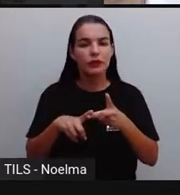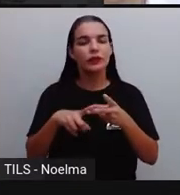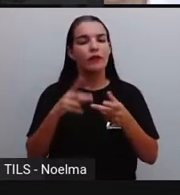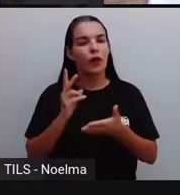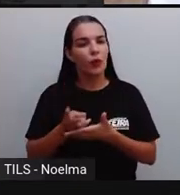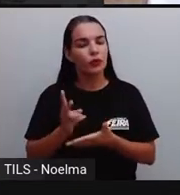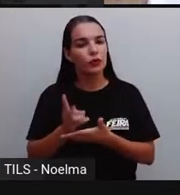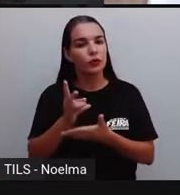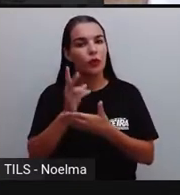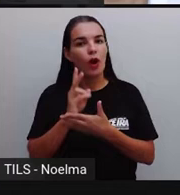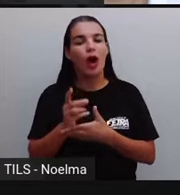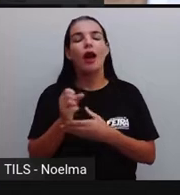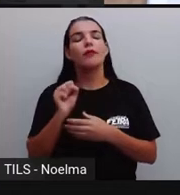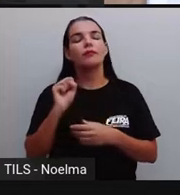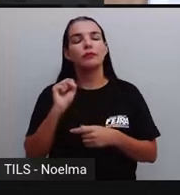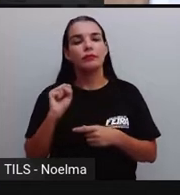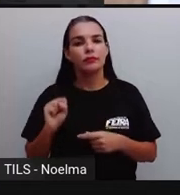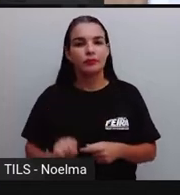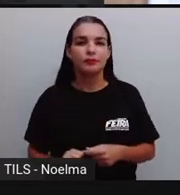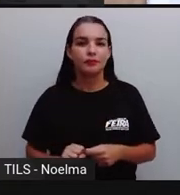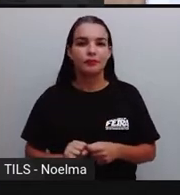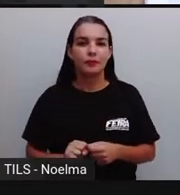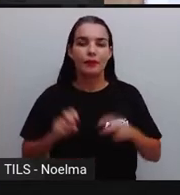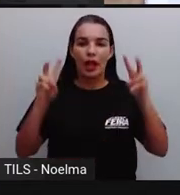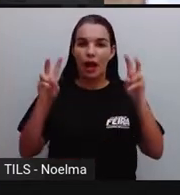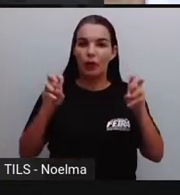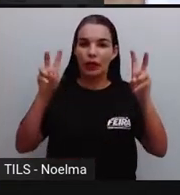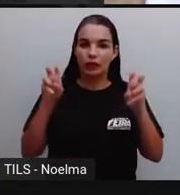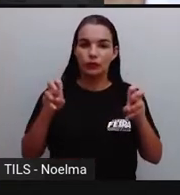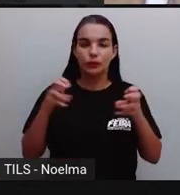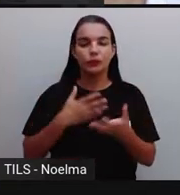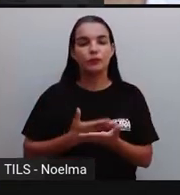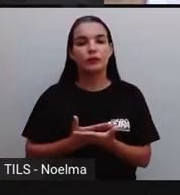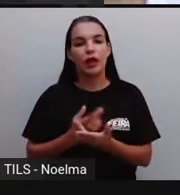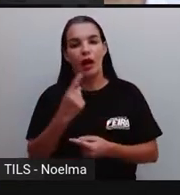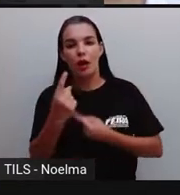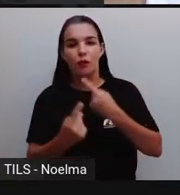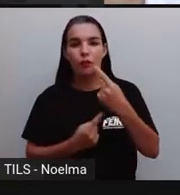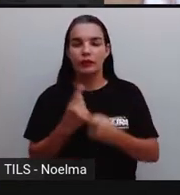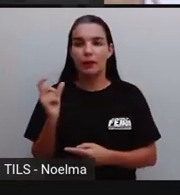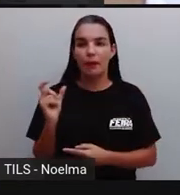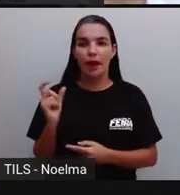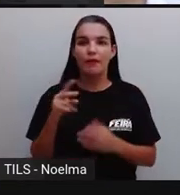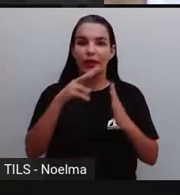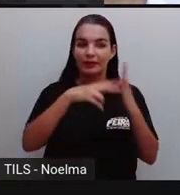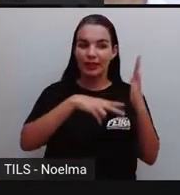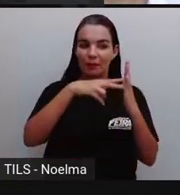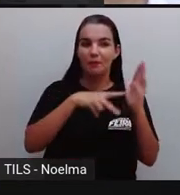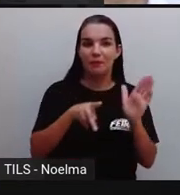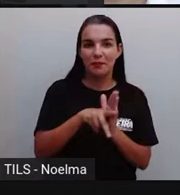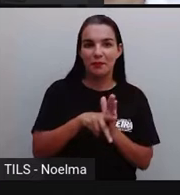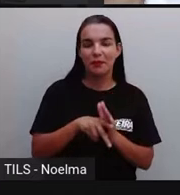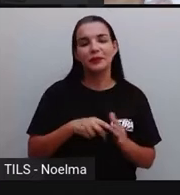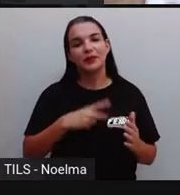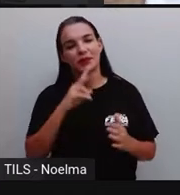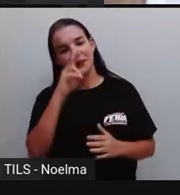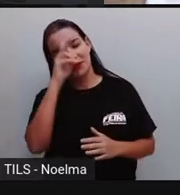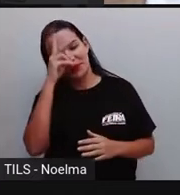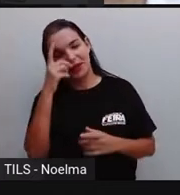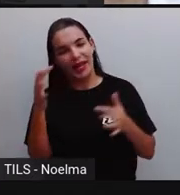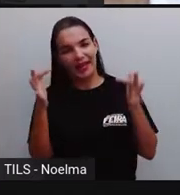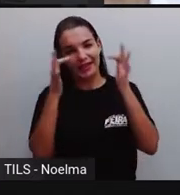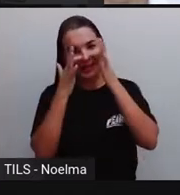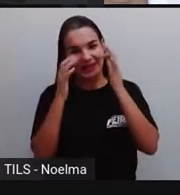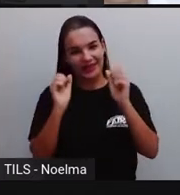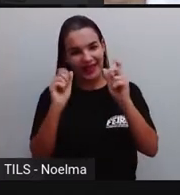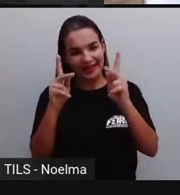dar continuidade, certo? A partir de algumas palavrinhas da própria história. Então, presta